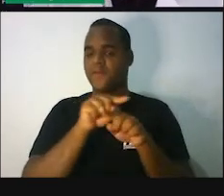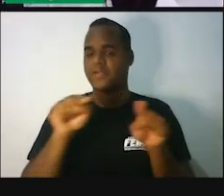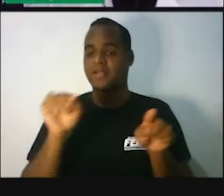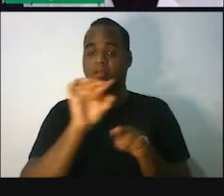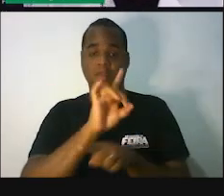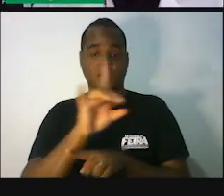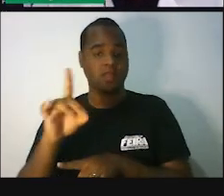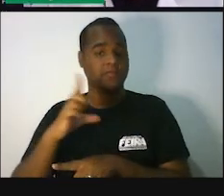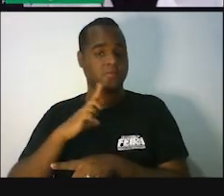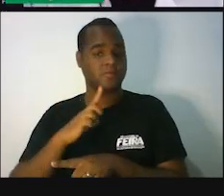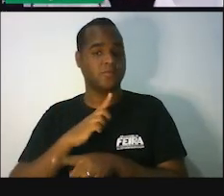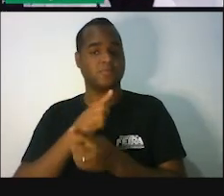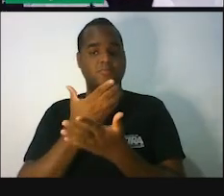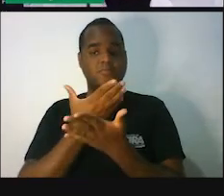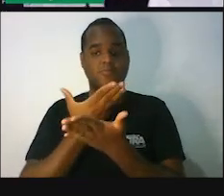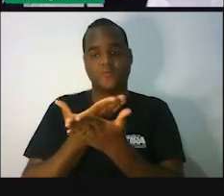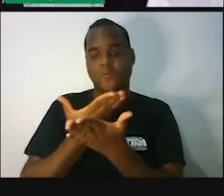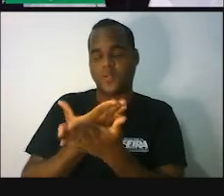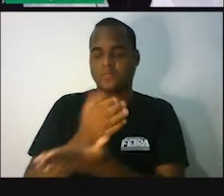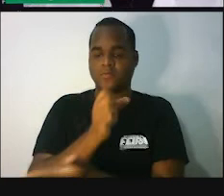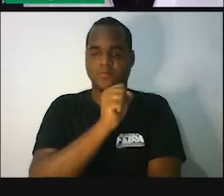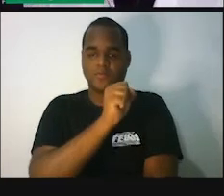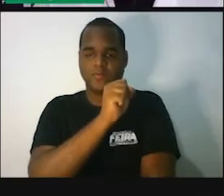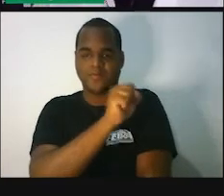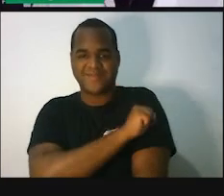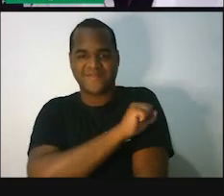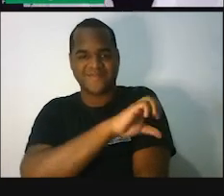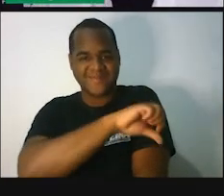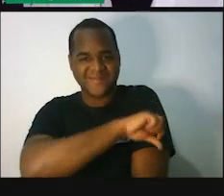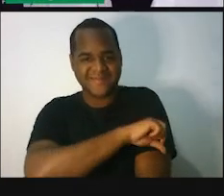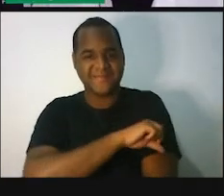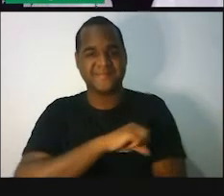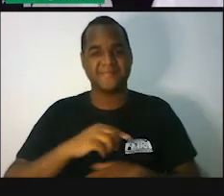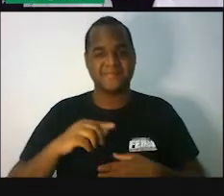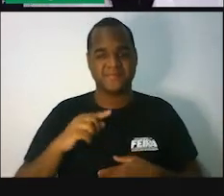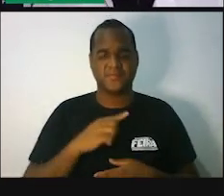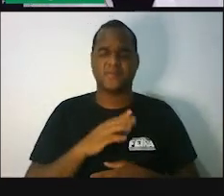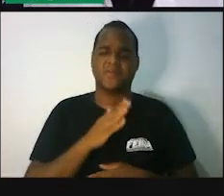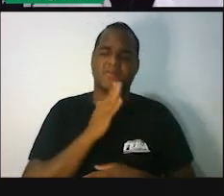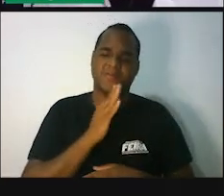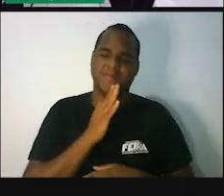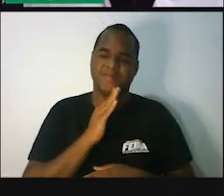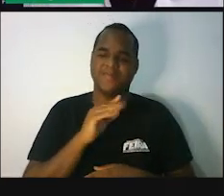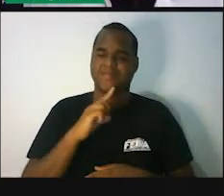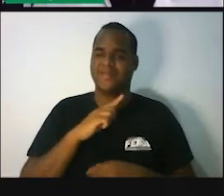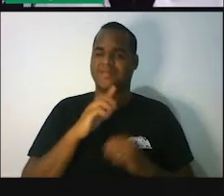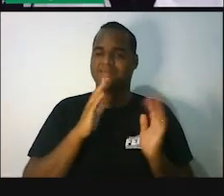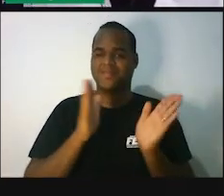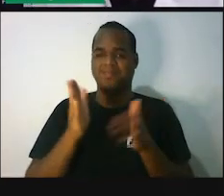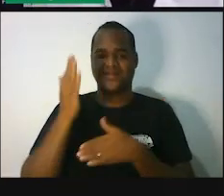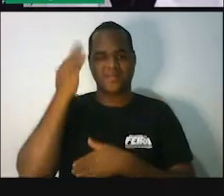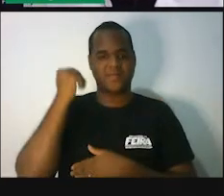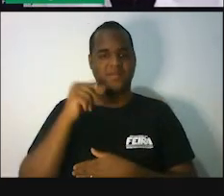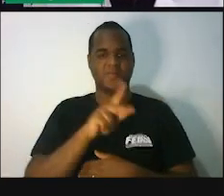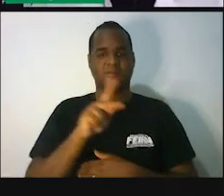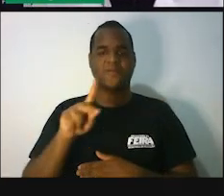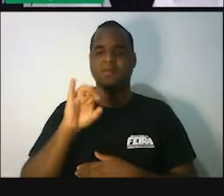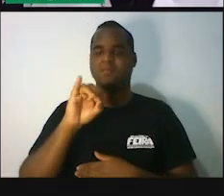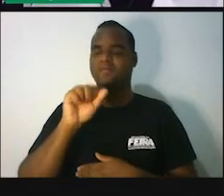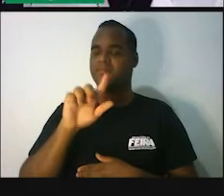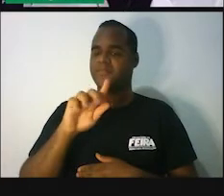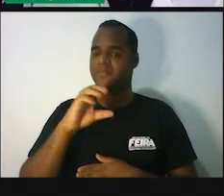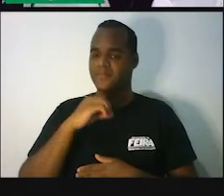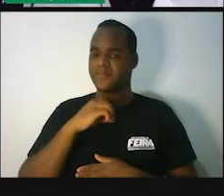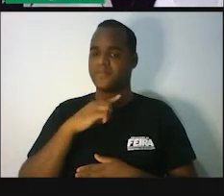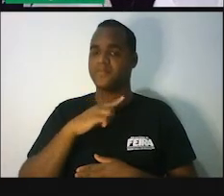do oitavo, estudante do nono ano. Você já me conhece, eu sou o professor Iago